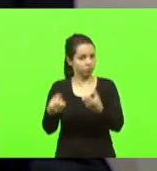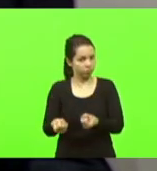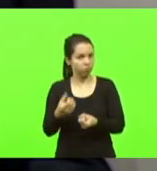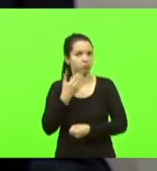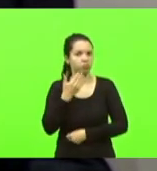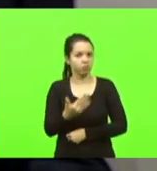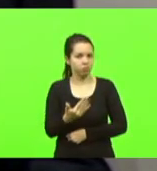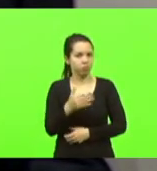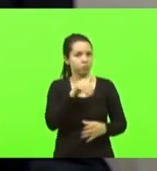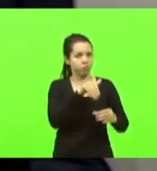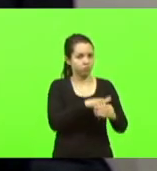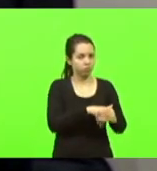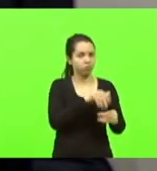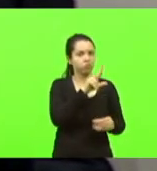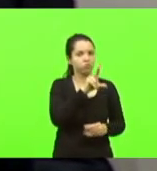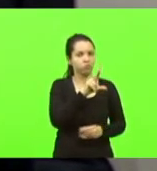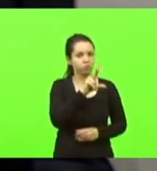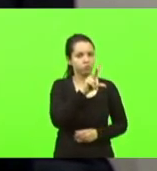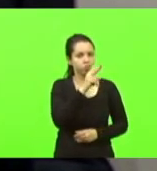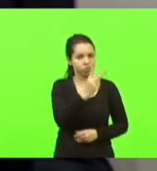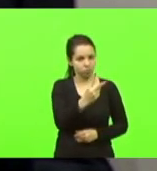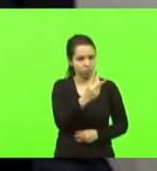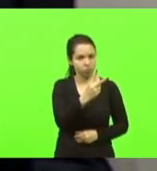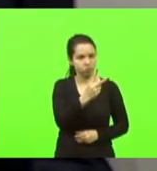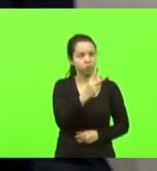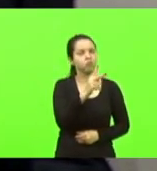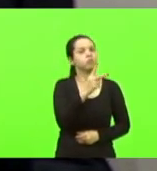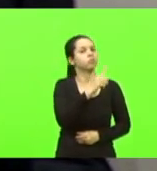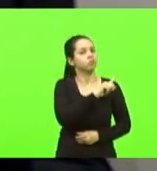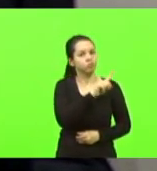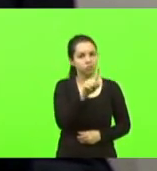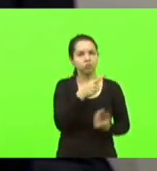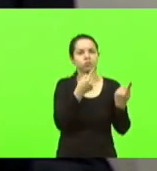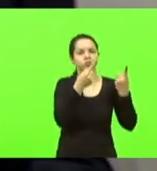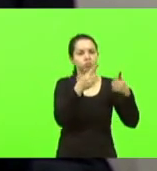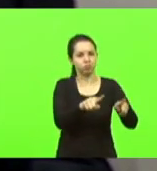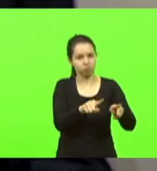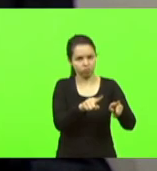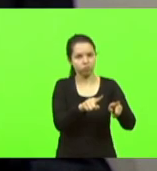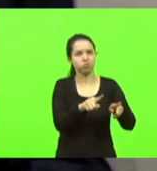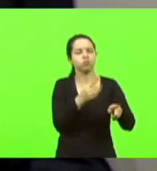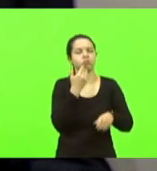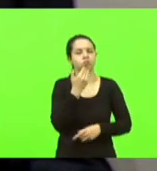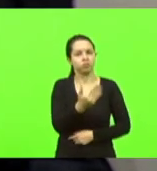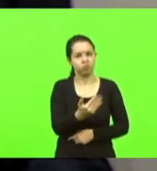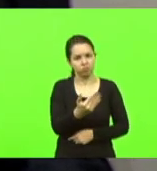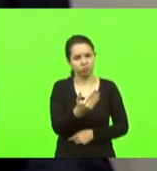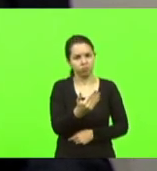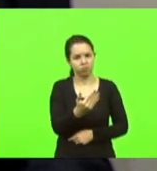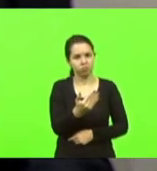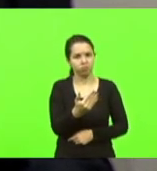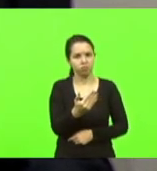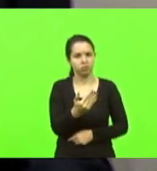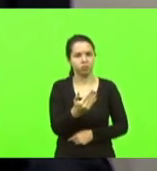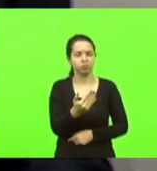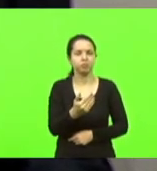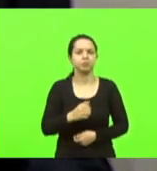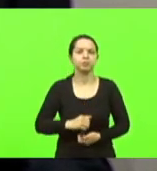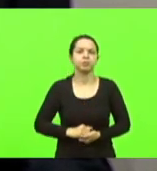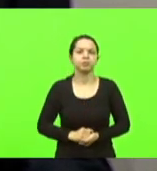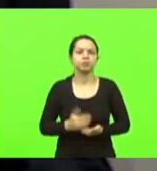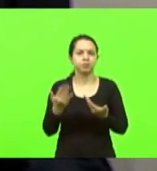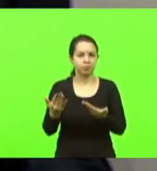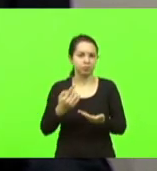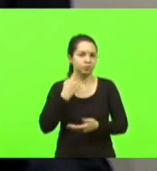quem vota dois volta não volta contra o requerimento peço assessoria que abra o painel mas antes vai carregamento de